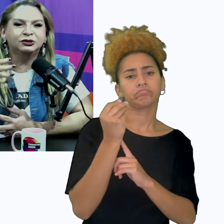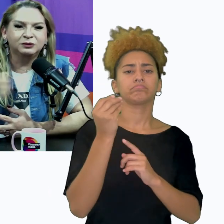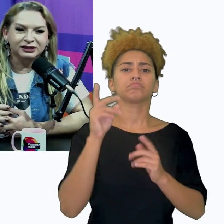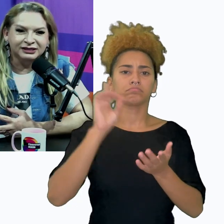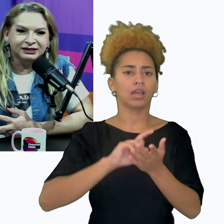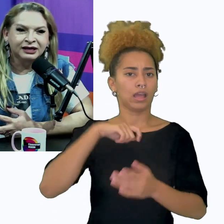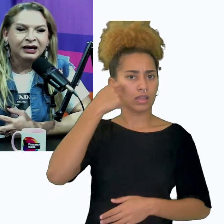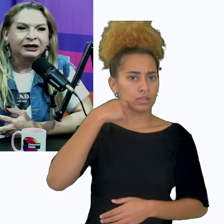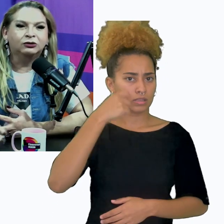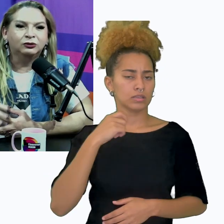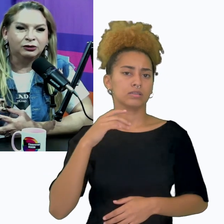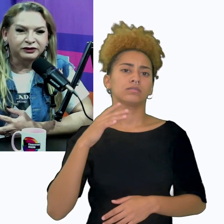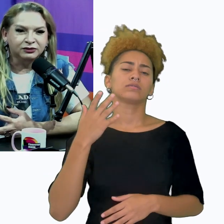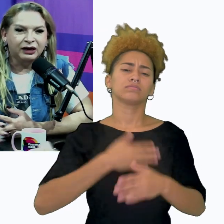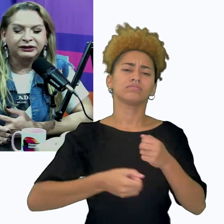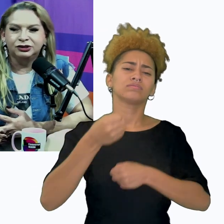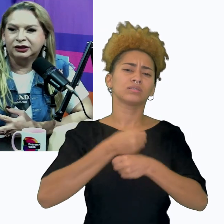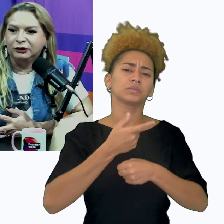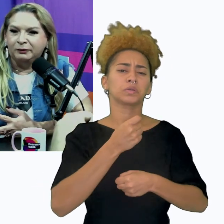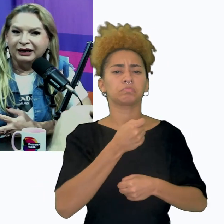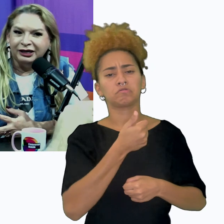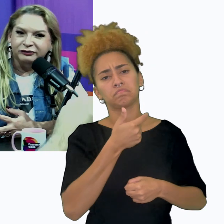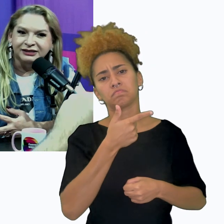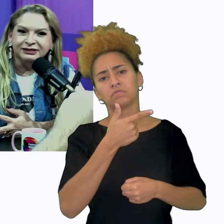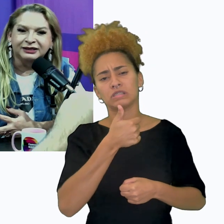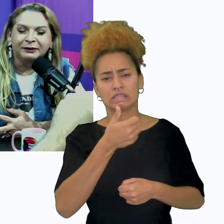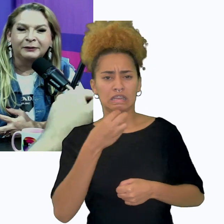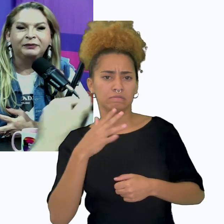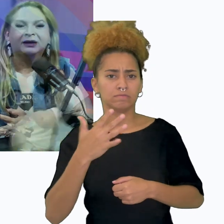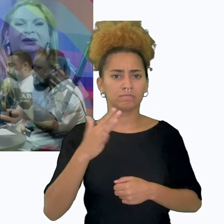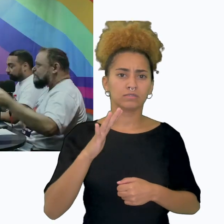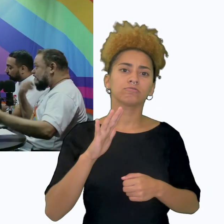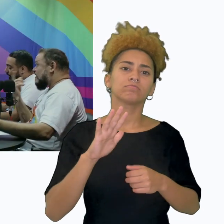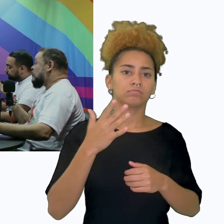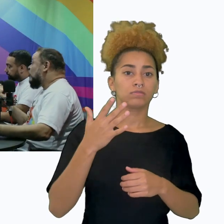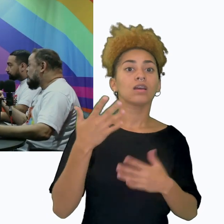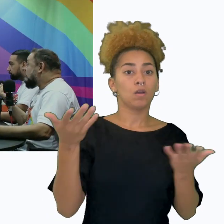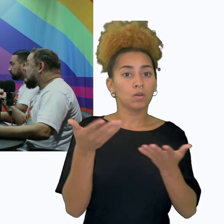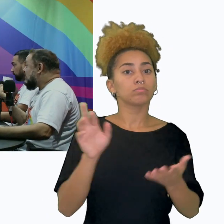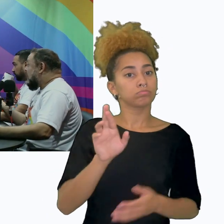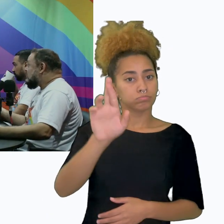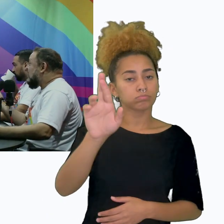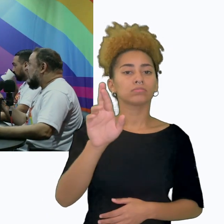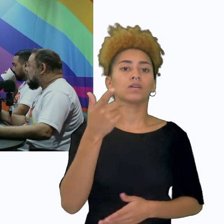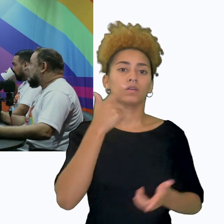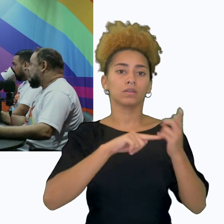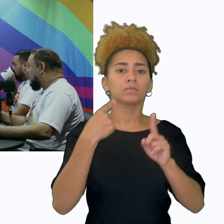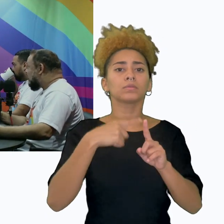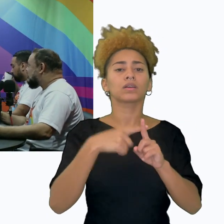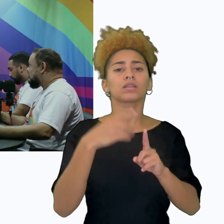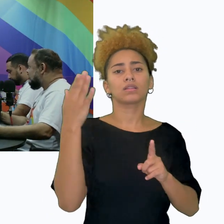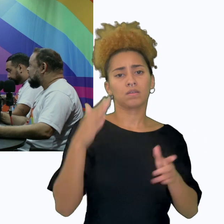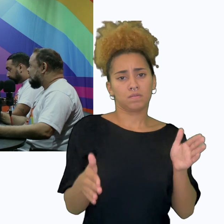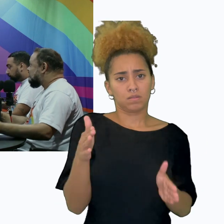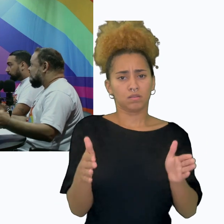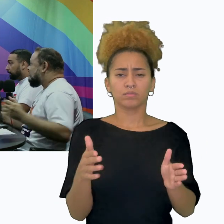desde 2016 que eu tô no audiovisual e desde então não parei de fazer cinema. Parei de E fazer hoje teatro. você é essa representatividade. É